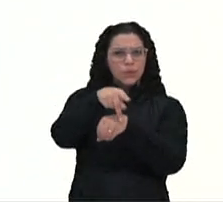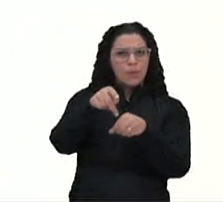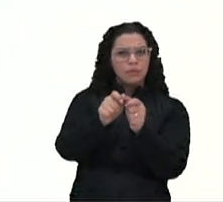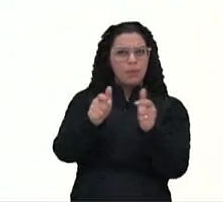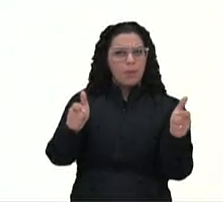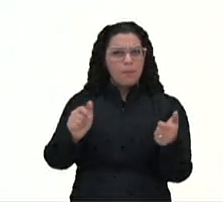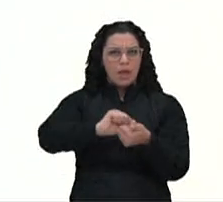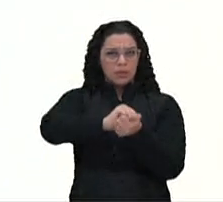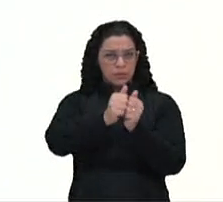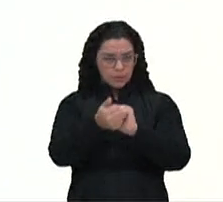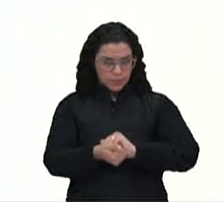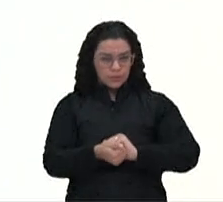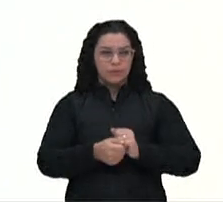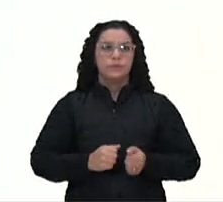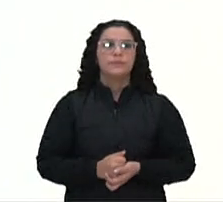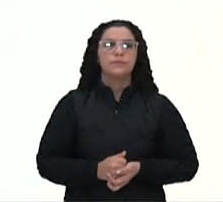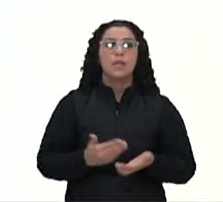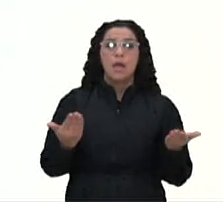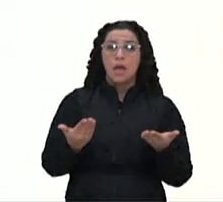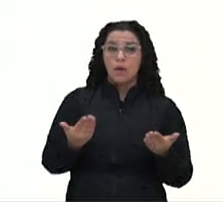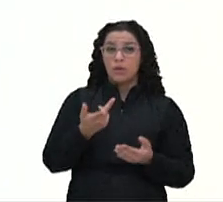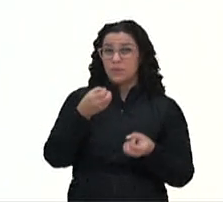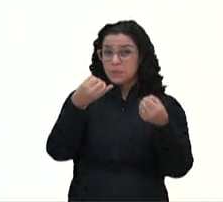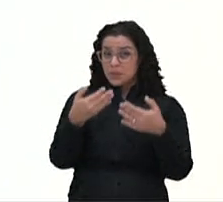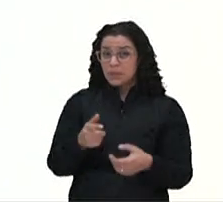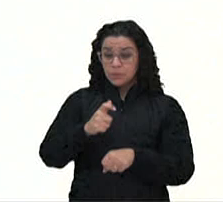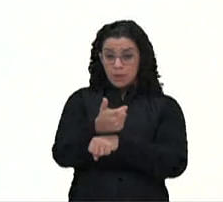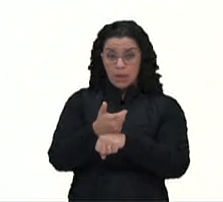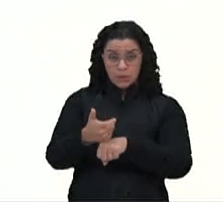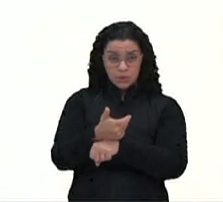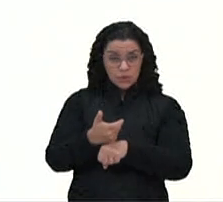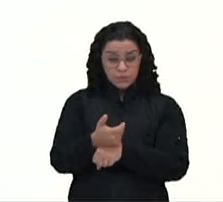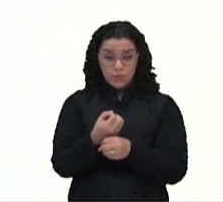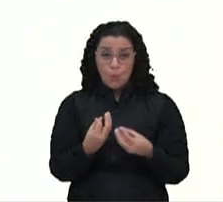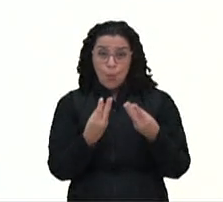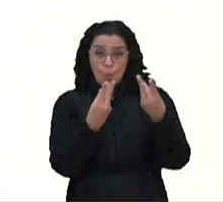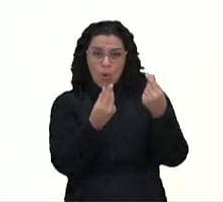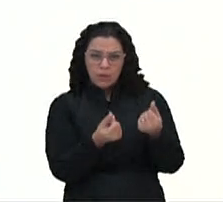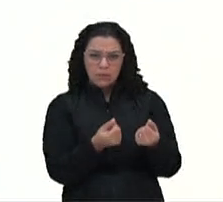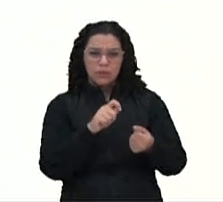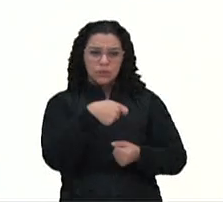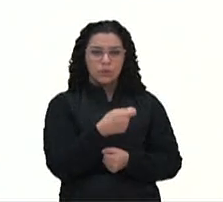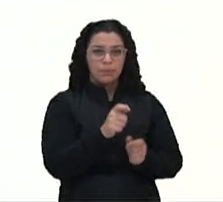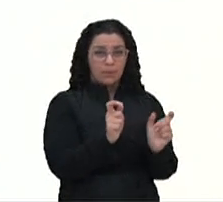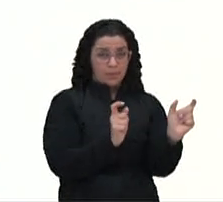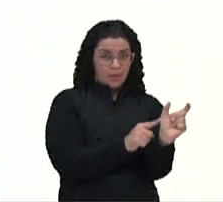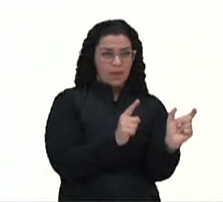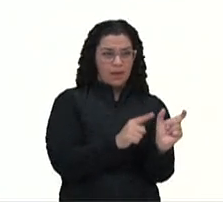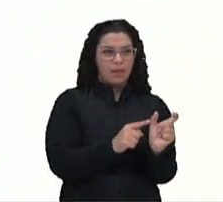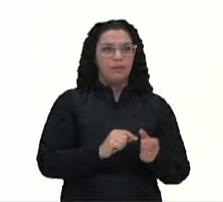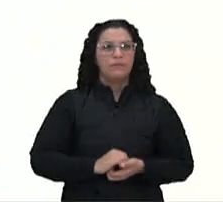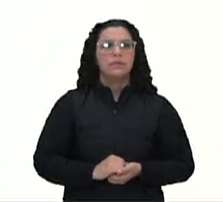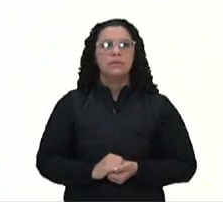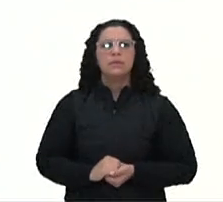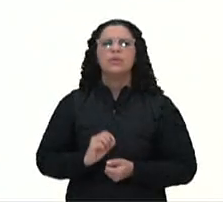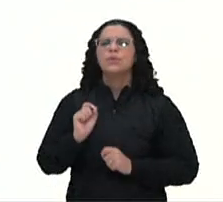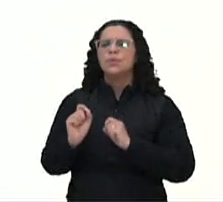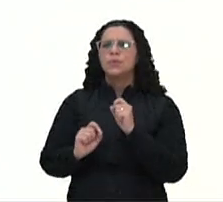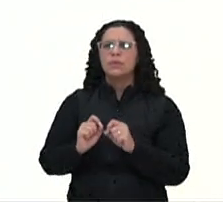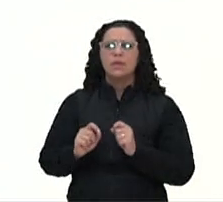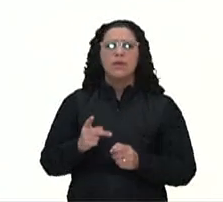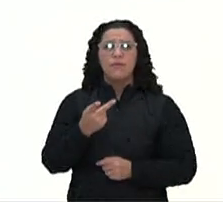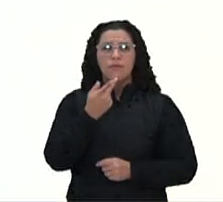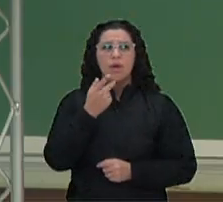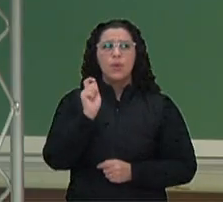crescido bastante. E quando a gente fala dos adjetivos aqui que qualificam essas palavras, pastime seria traditional. Quando ele